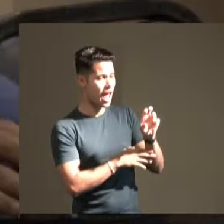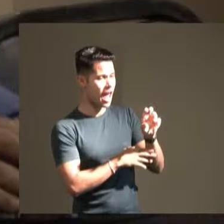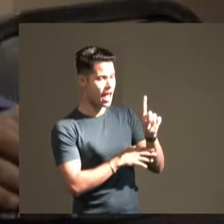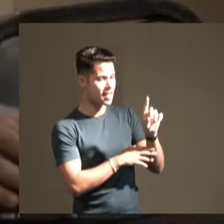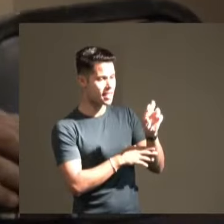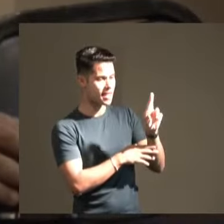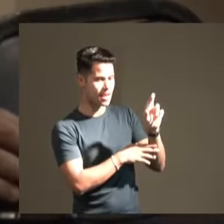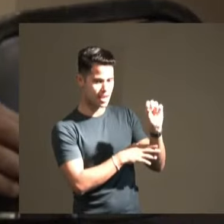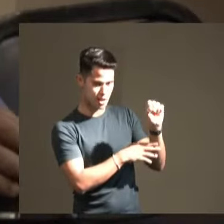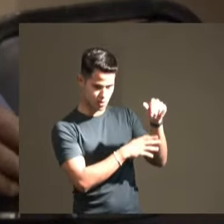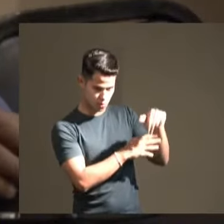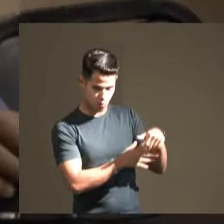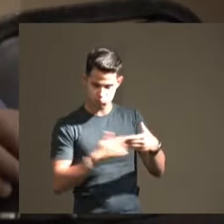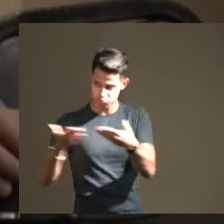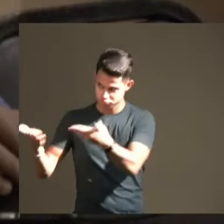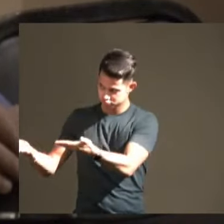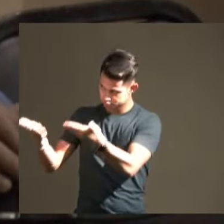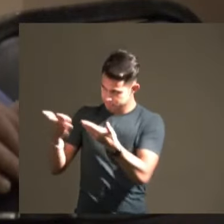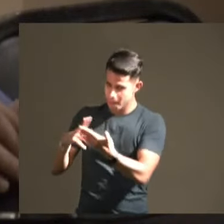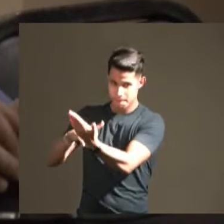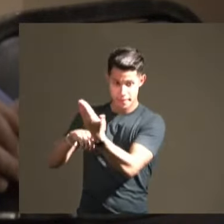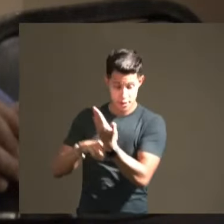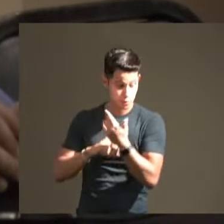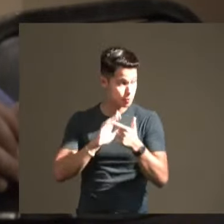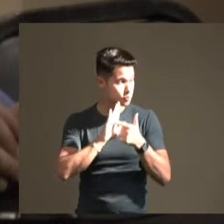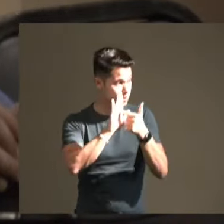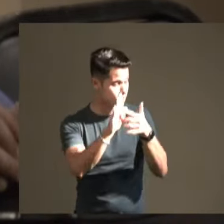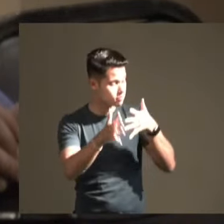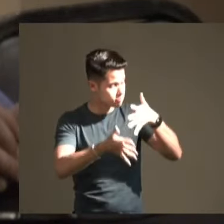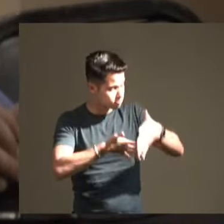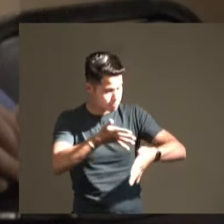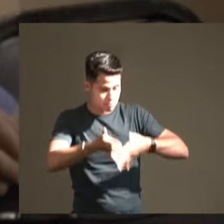na apresentação, tá?